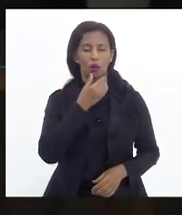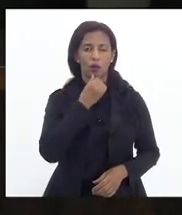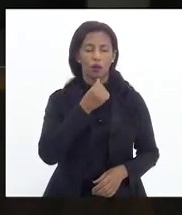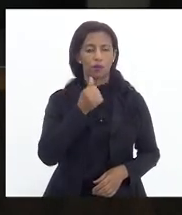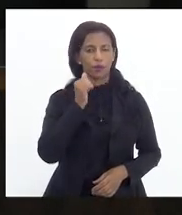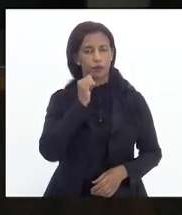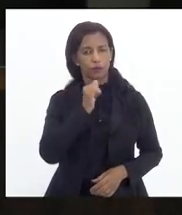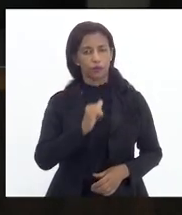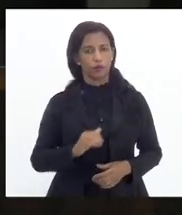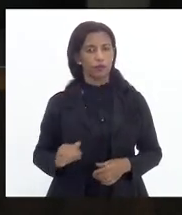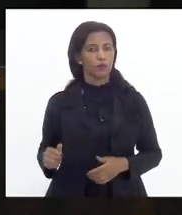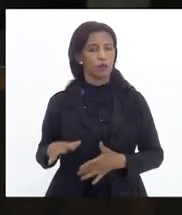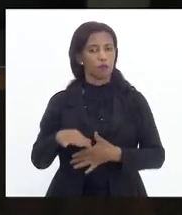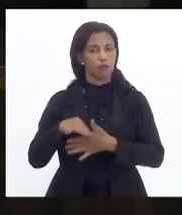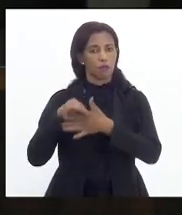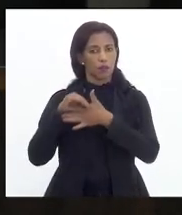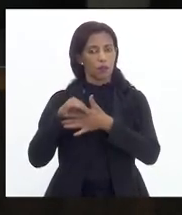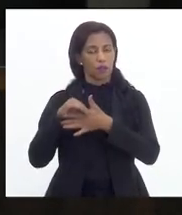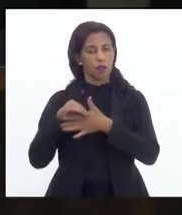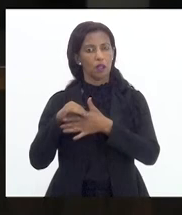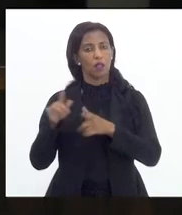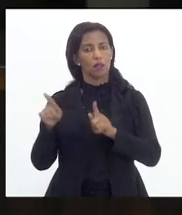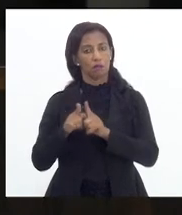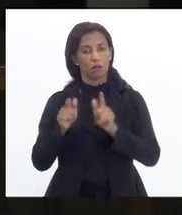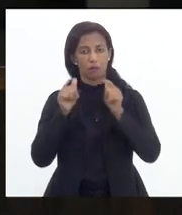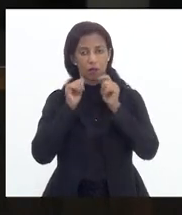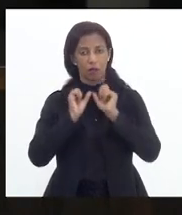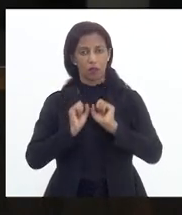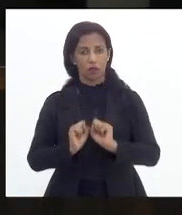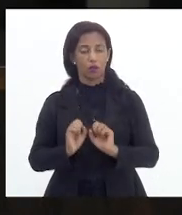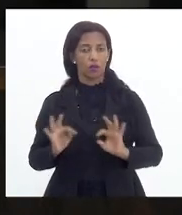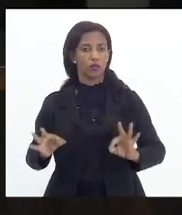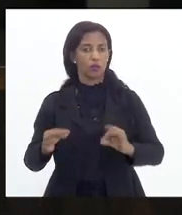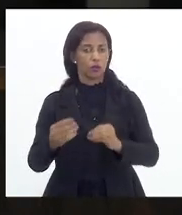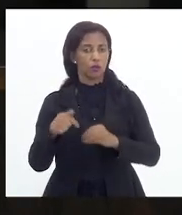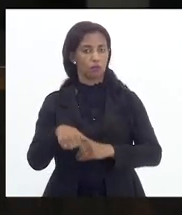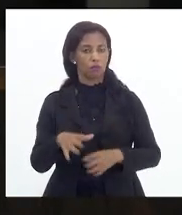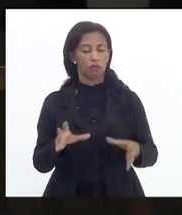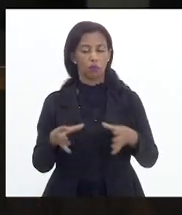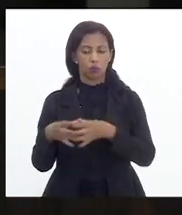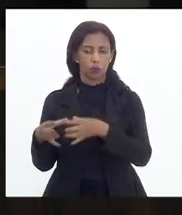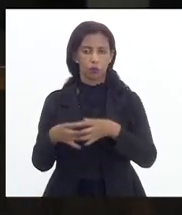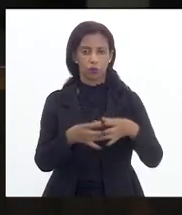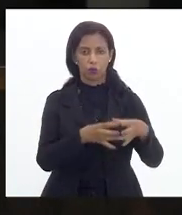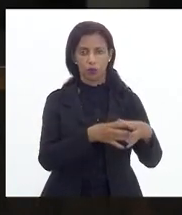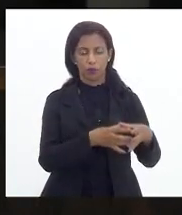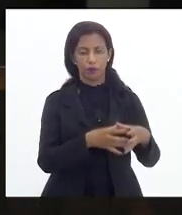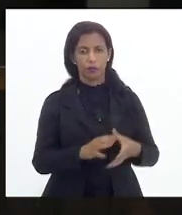deputadas titulares efetivos e suplentes de todas essas comissões